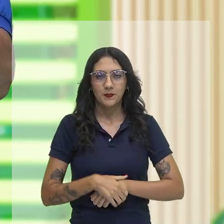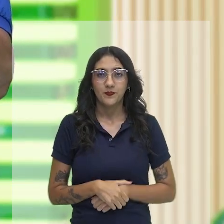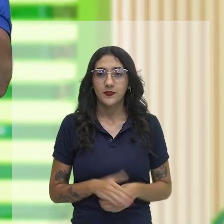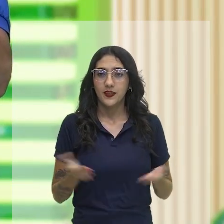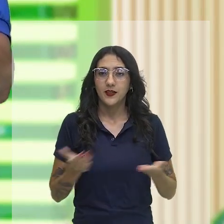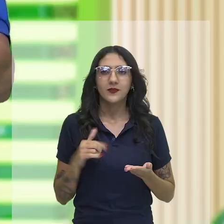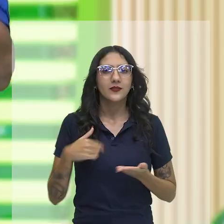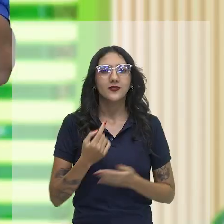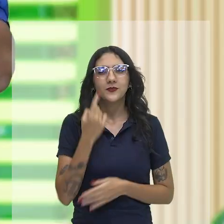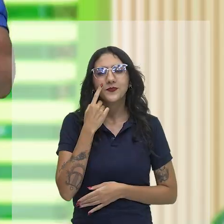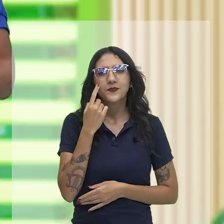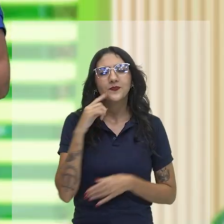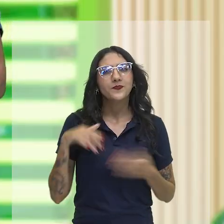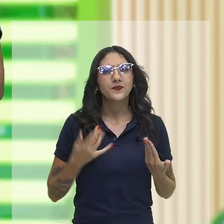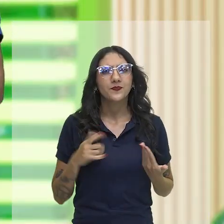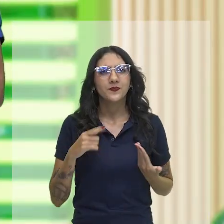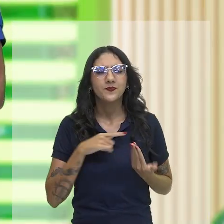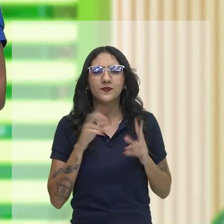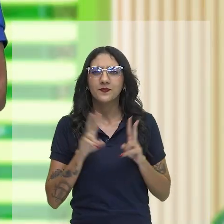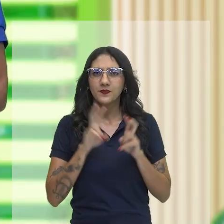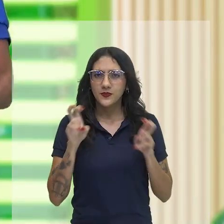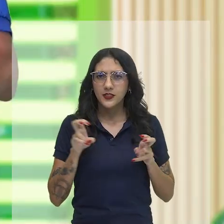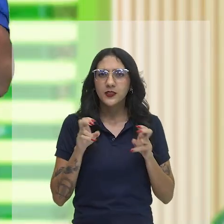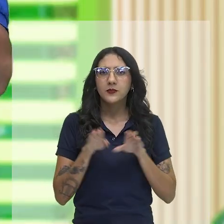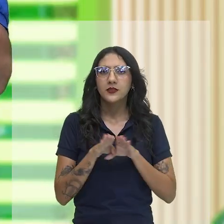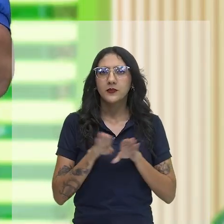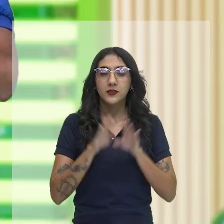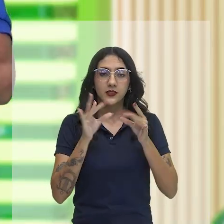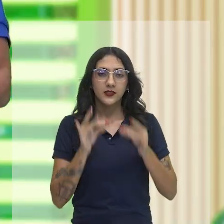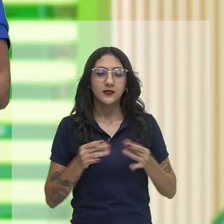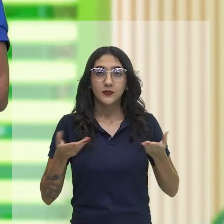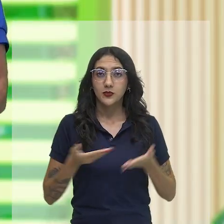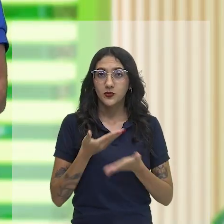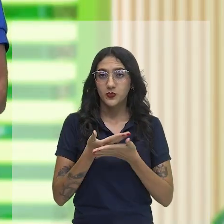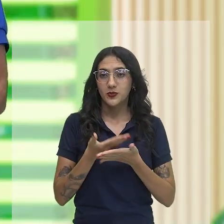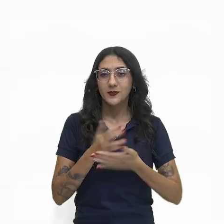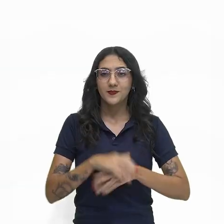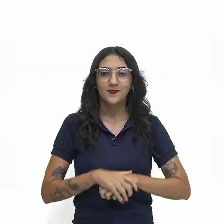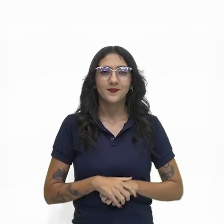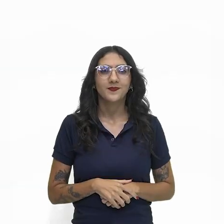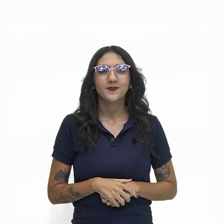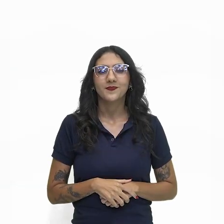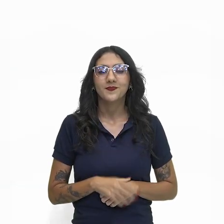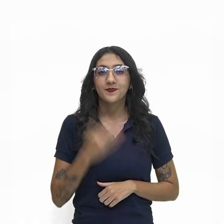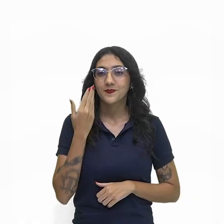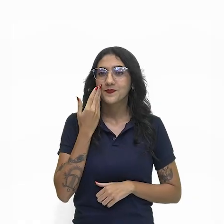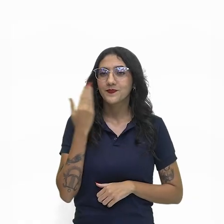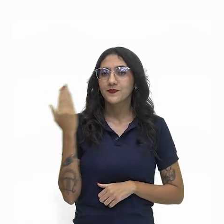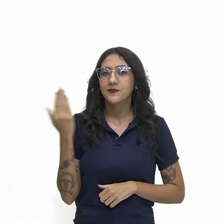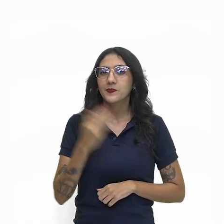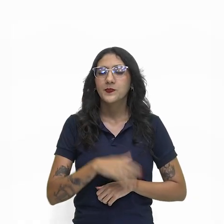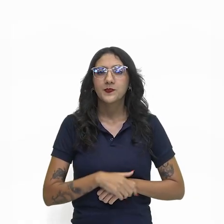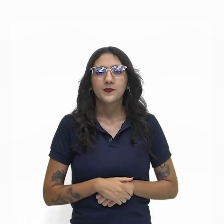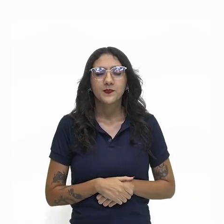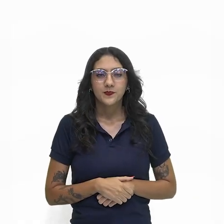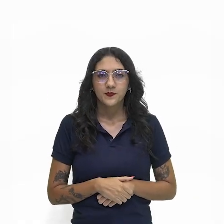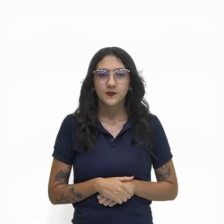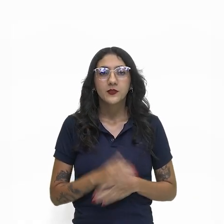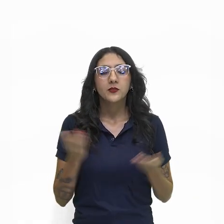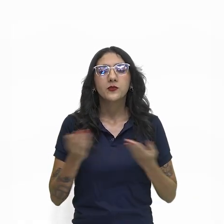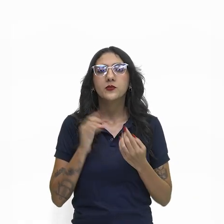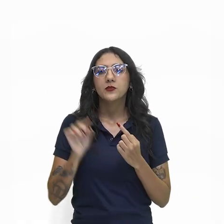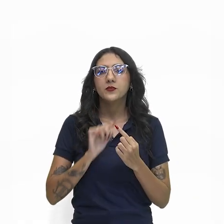nós vamos conhecer qual é o objeto de conhecimento e o detalhamento da nossa aula. Observe aí. Para o nosso